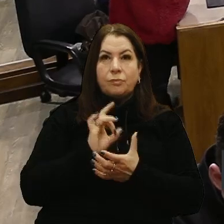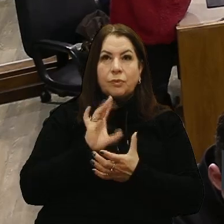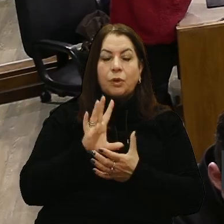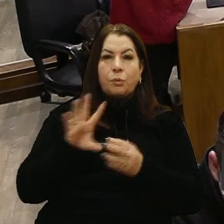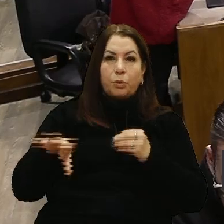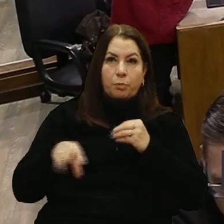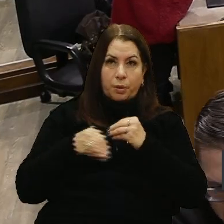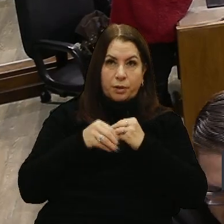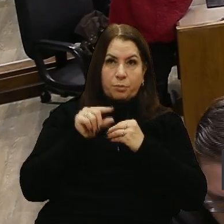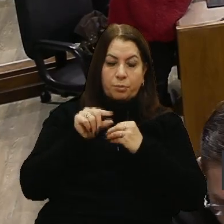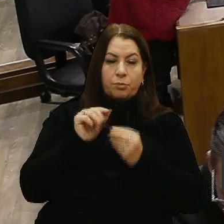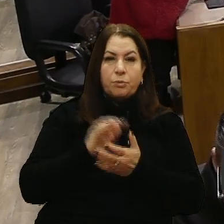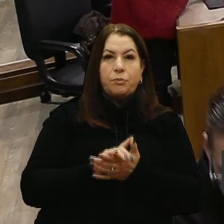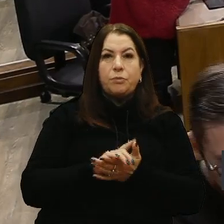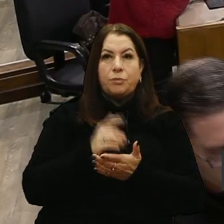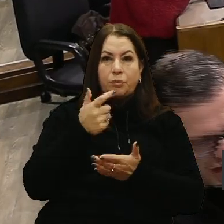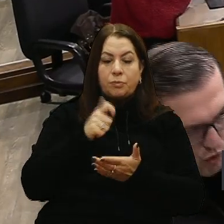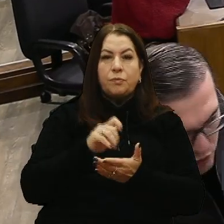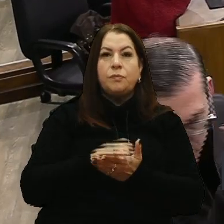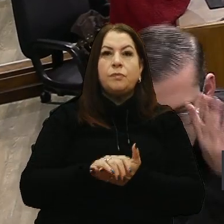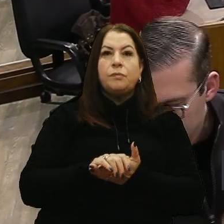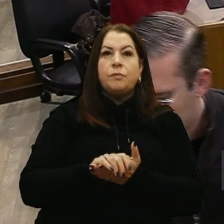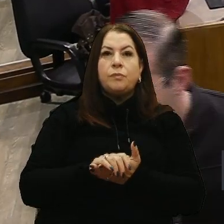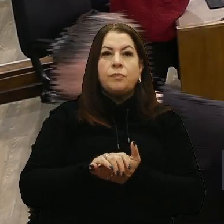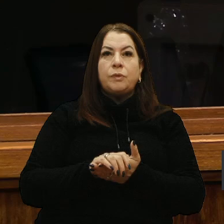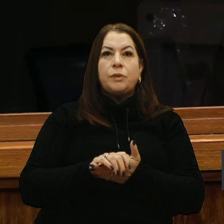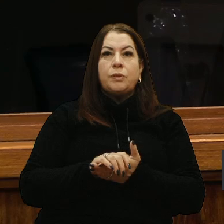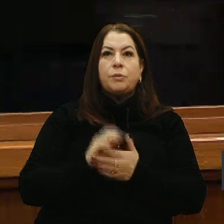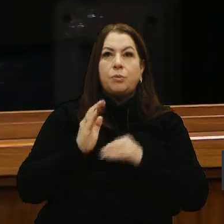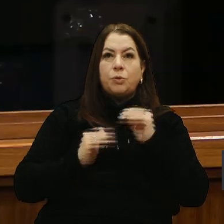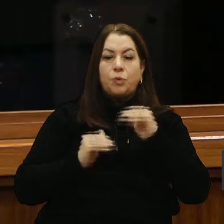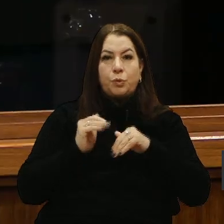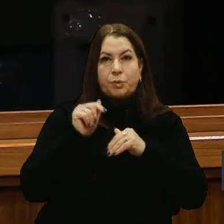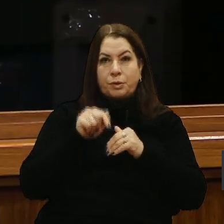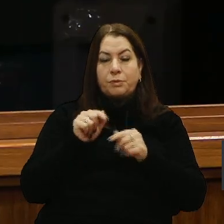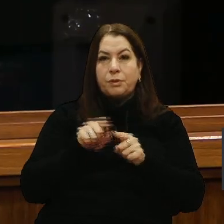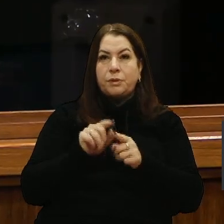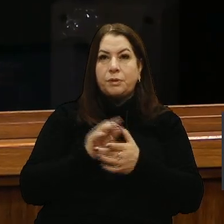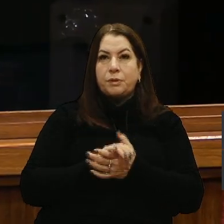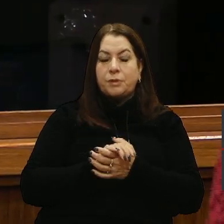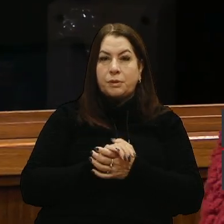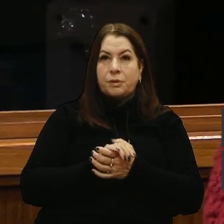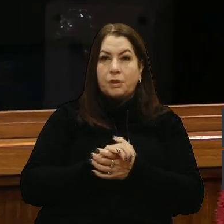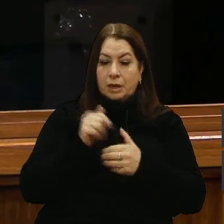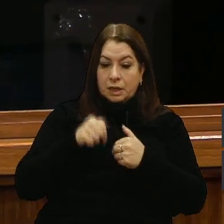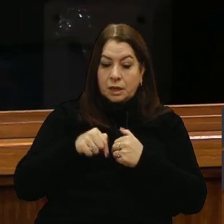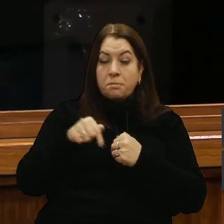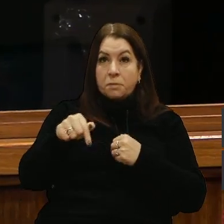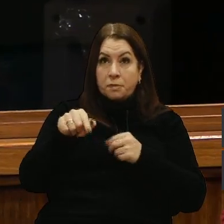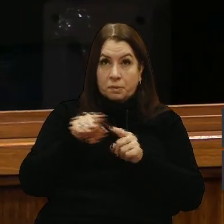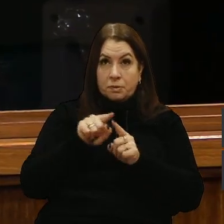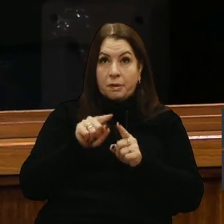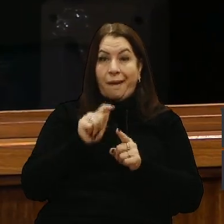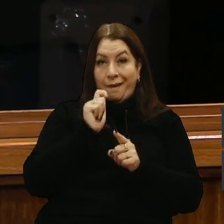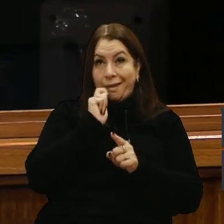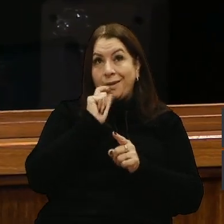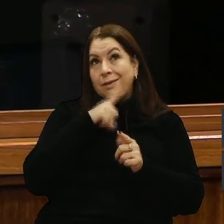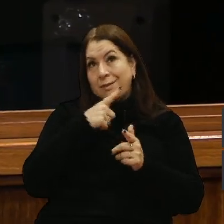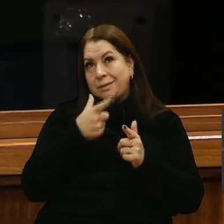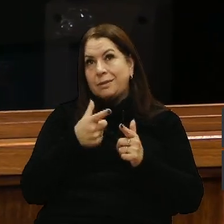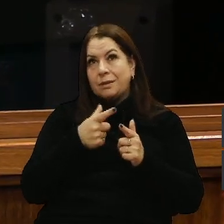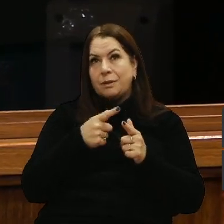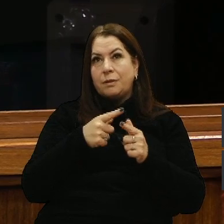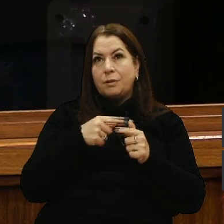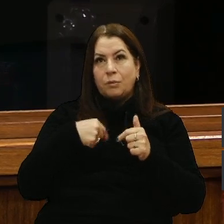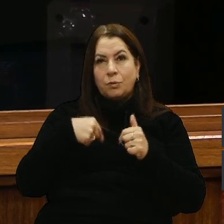completar um pouco, né? Eu acho que isso foi muito construído, mas daqui para frente nós ainda temos um